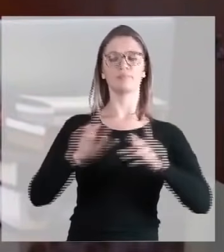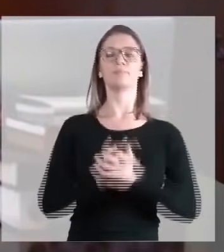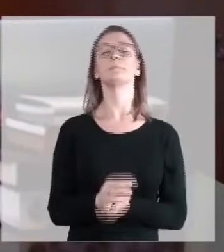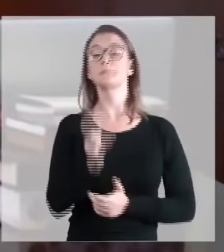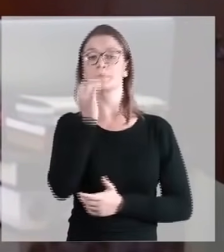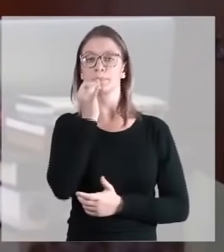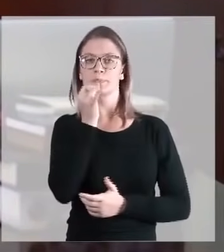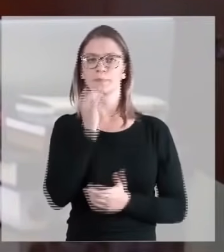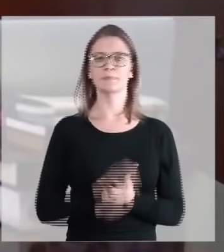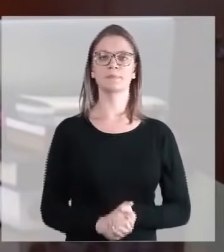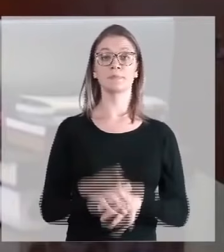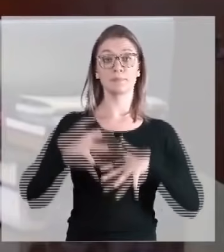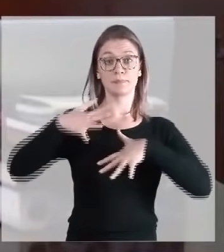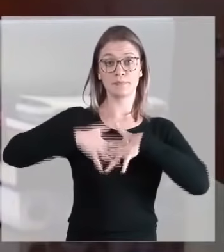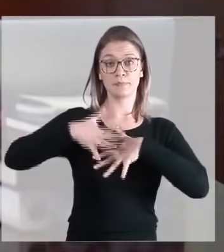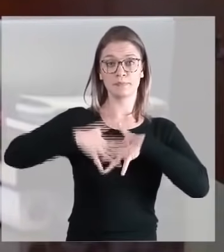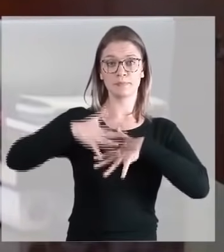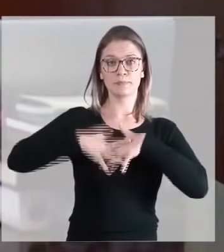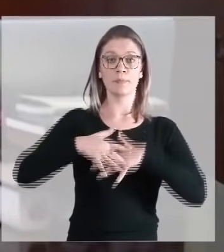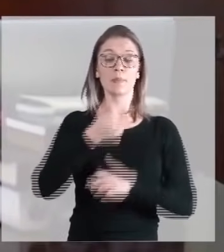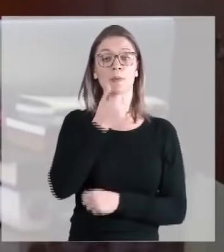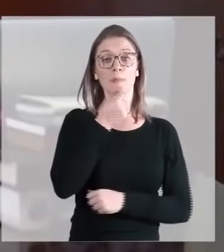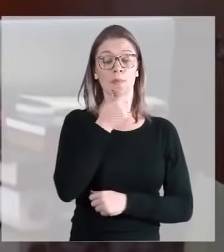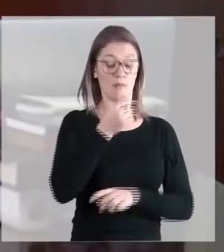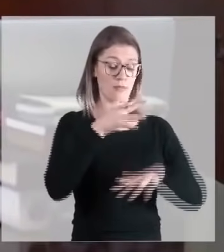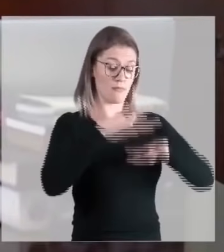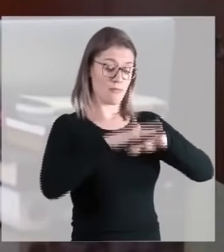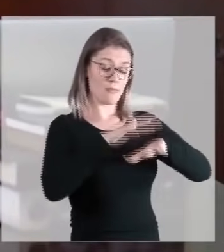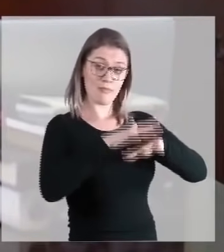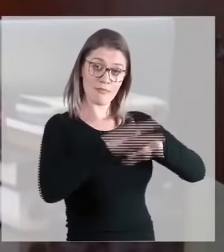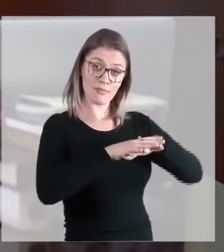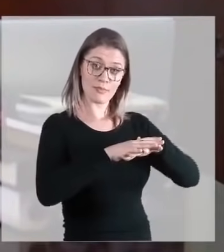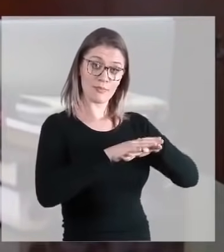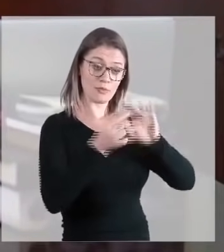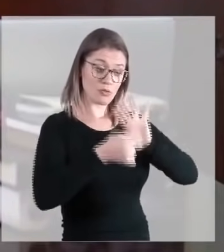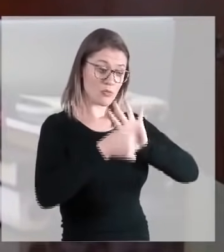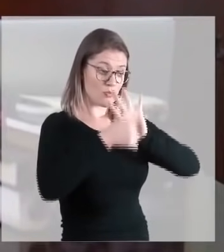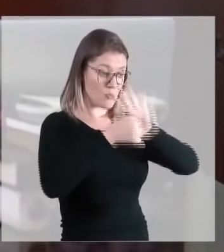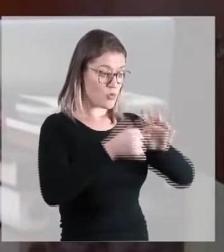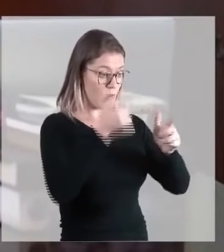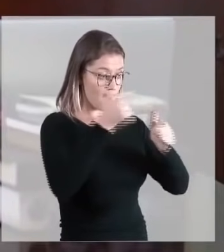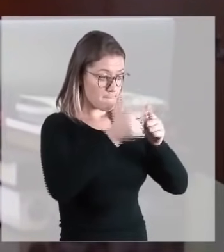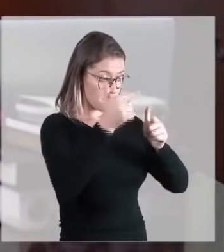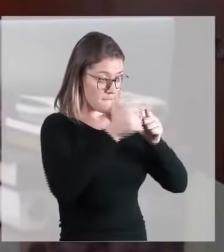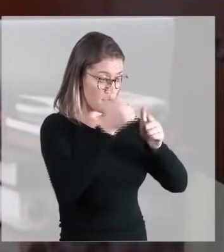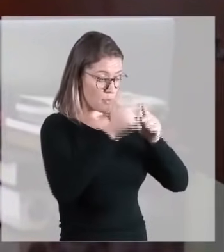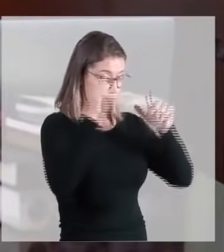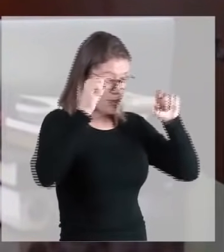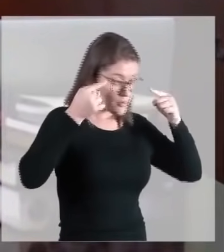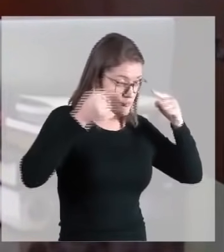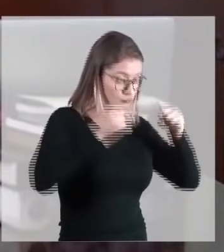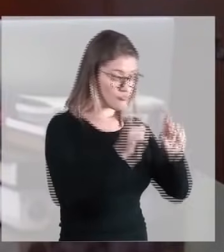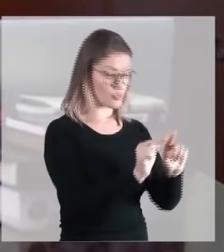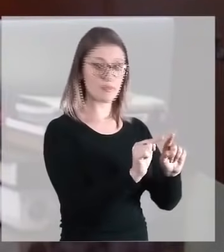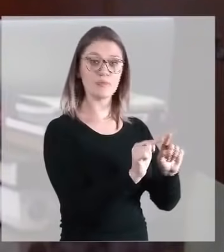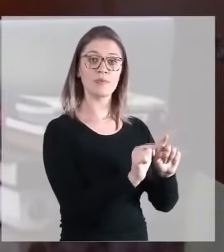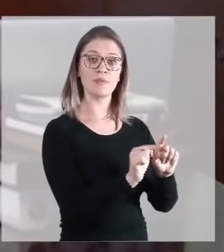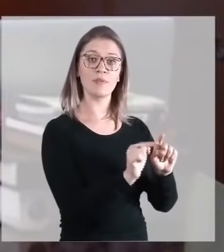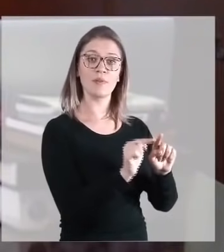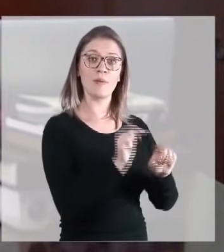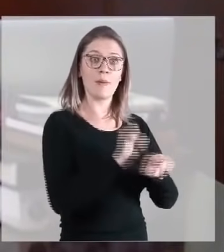exemplo, matemática. Para os meninos, quando a matemática se apresenta em forma de problema ou desafio, ela é muito